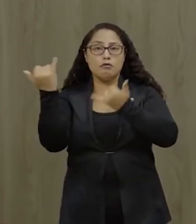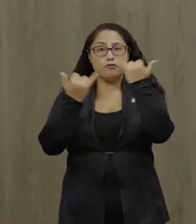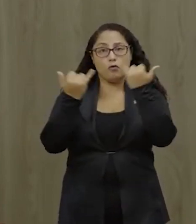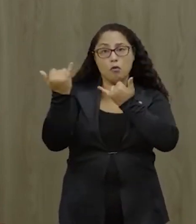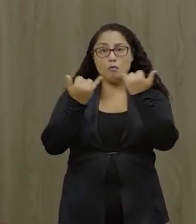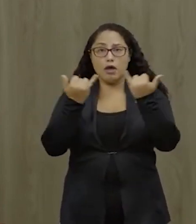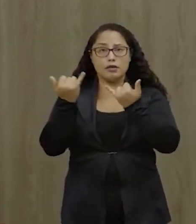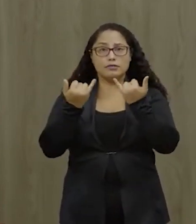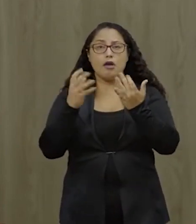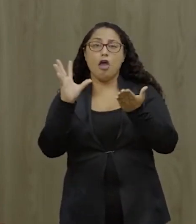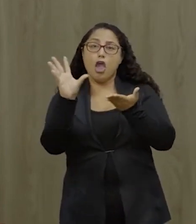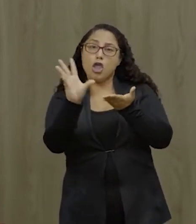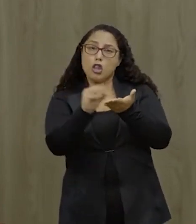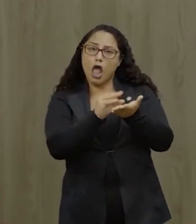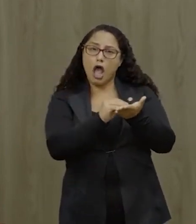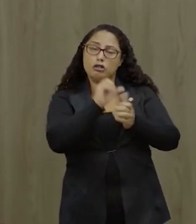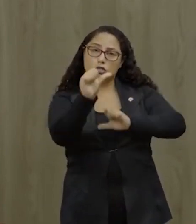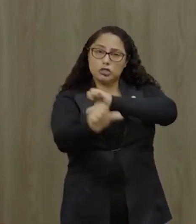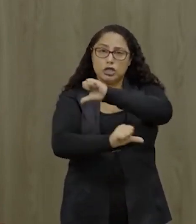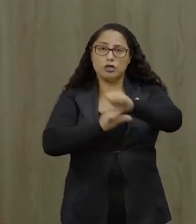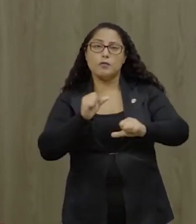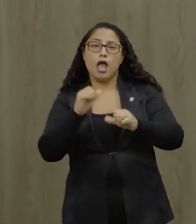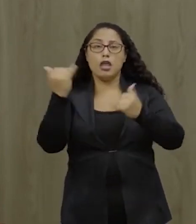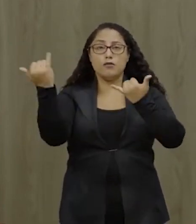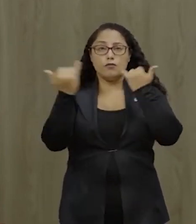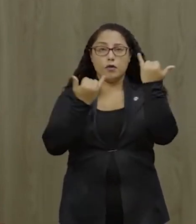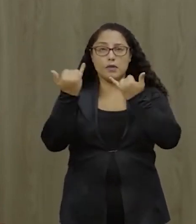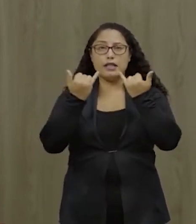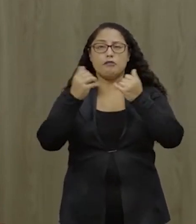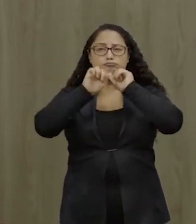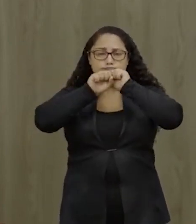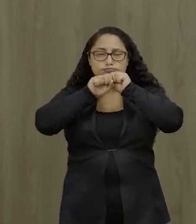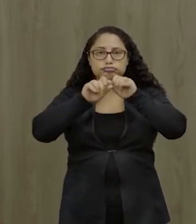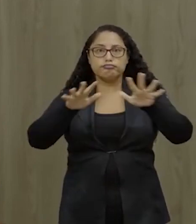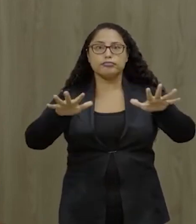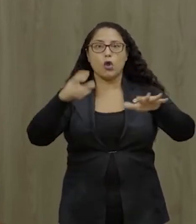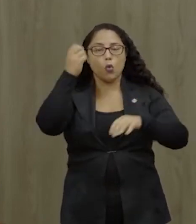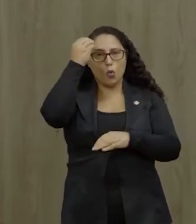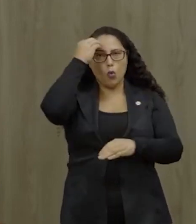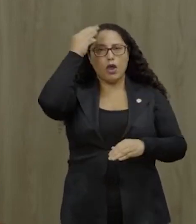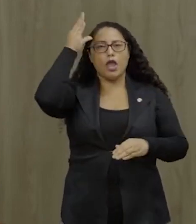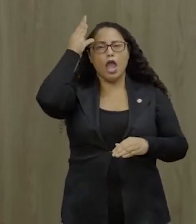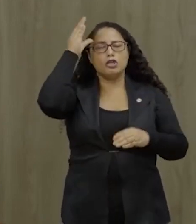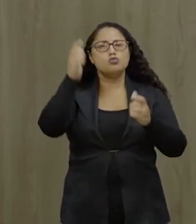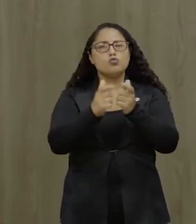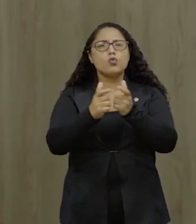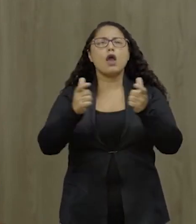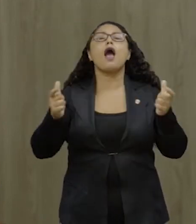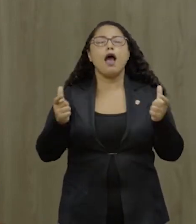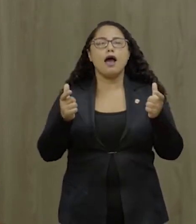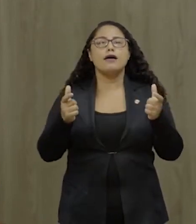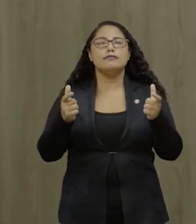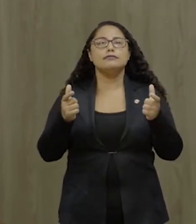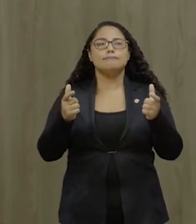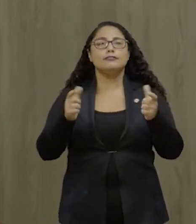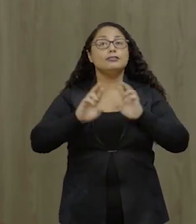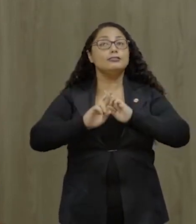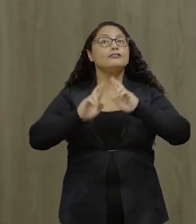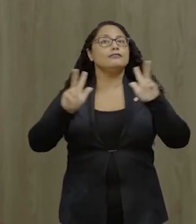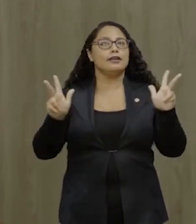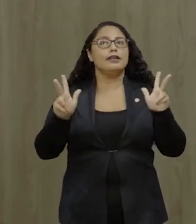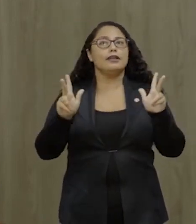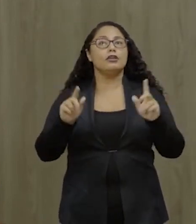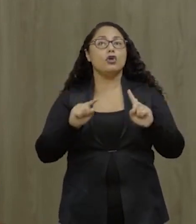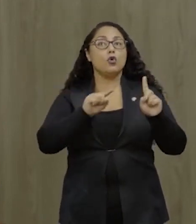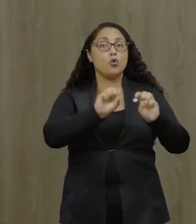informações, em dados, vão se transformar em informações, vão propagar conhecimento. Sim. Há uma grande